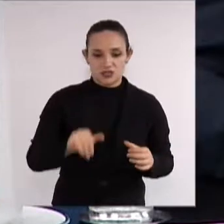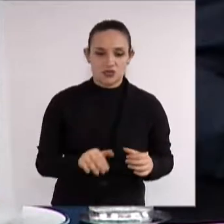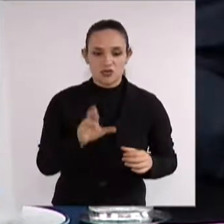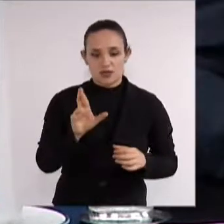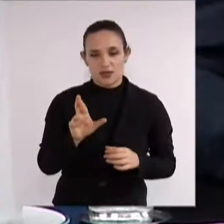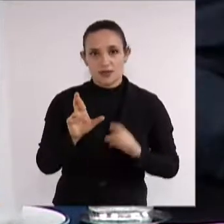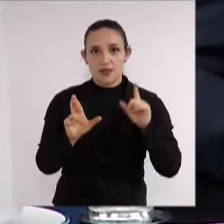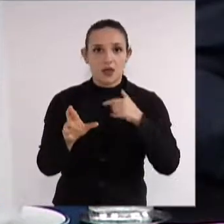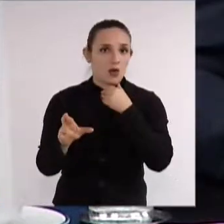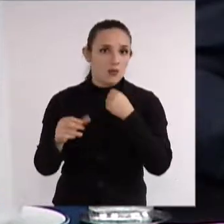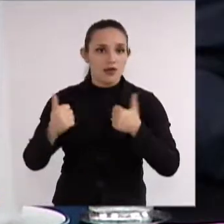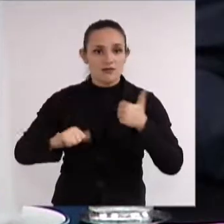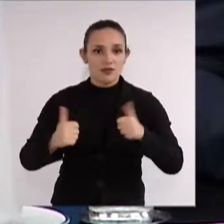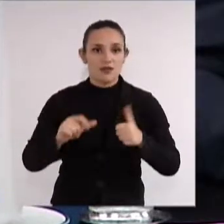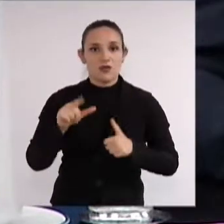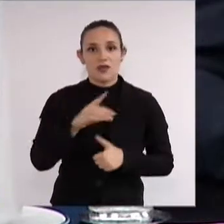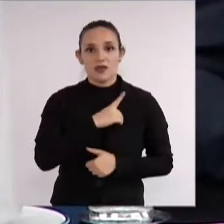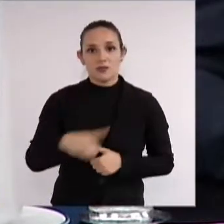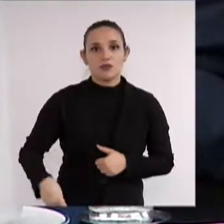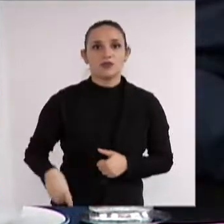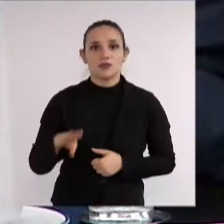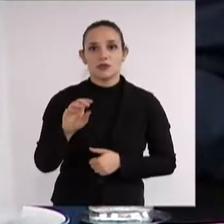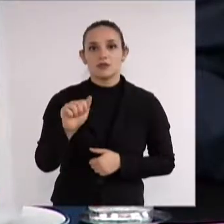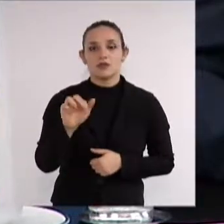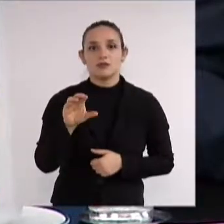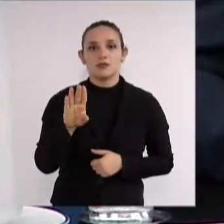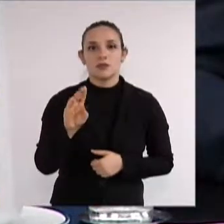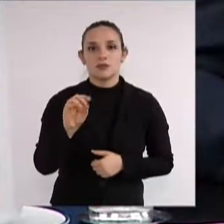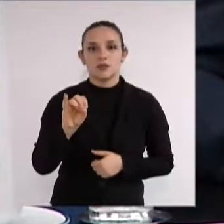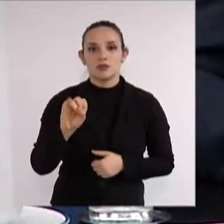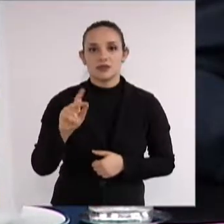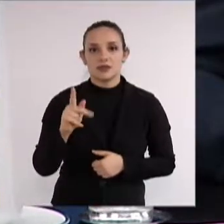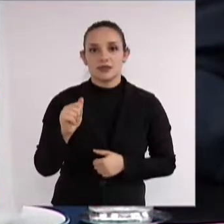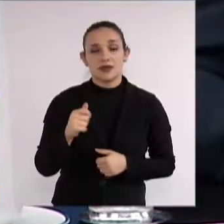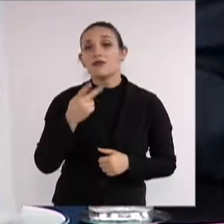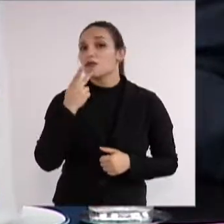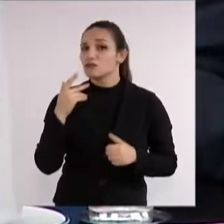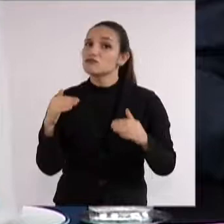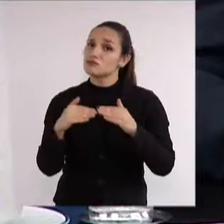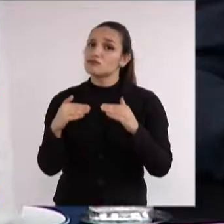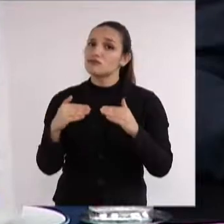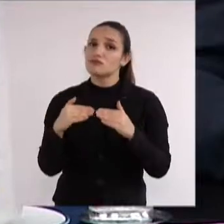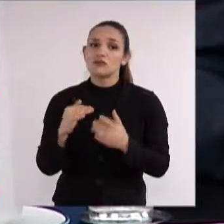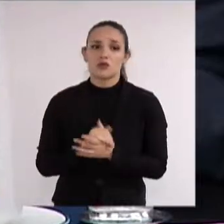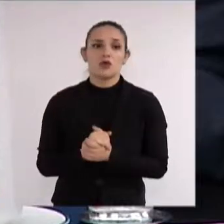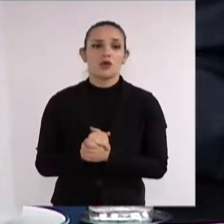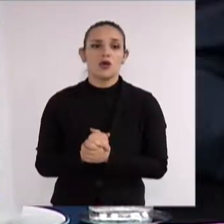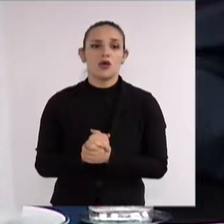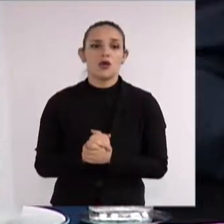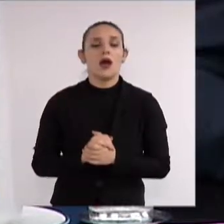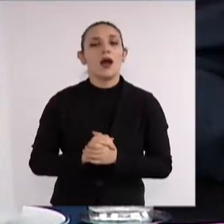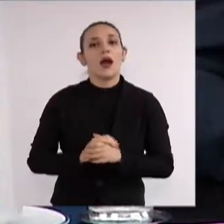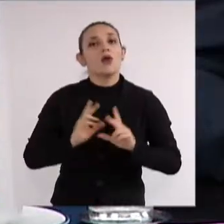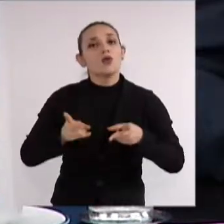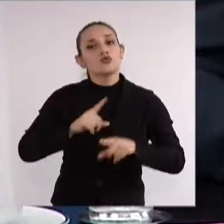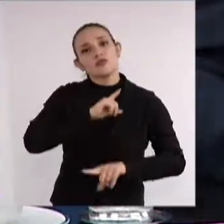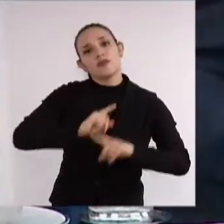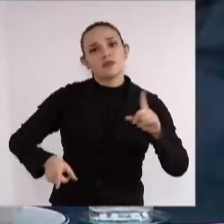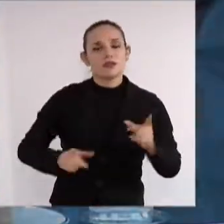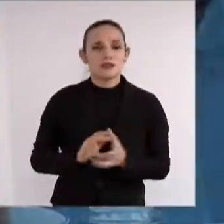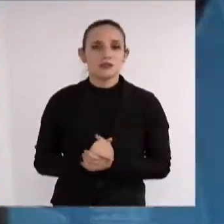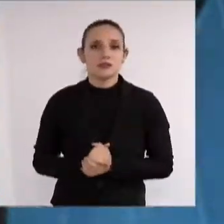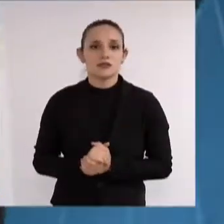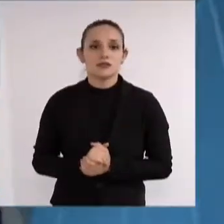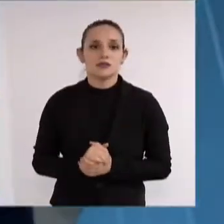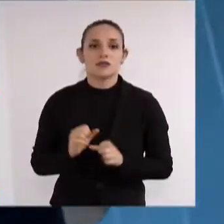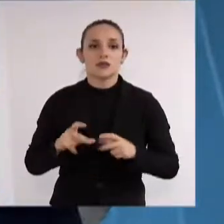tendo como relator o deputado Barbosinha, é favorável à manutenção do veto por unanimidade. Em discussão.